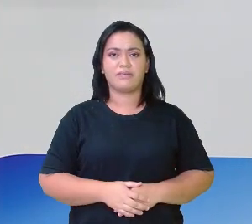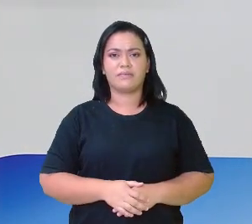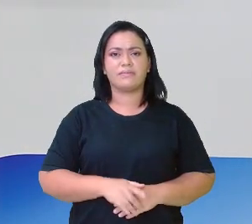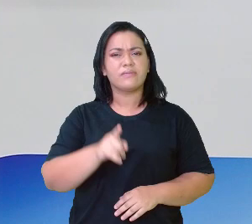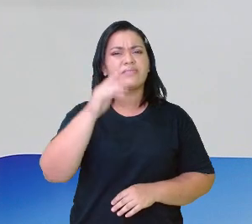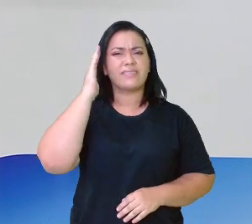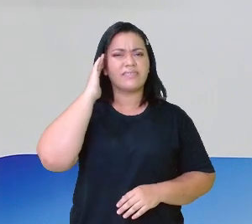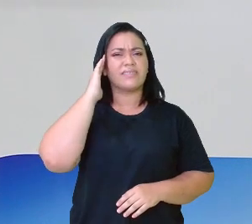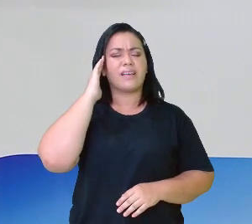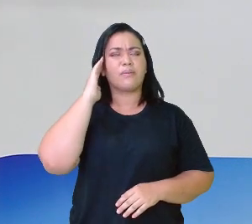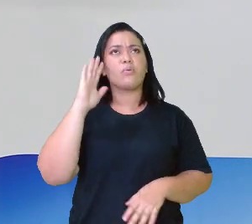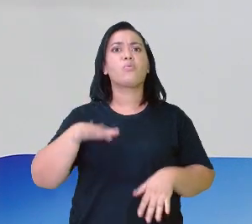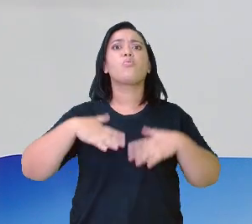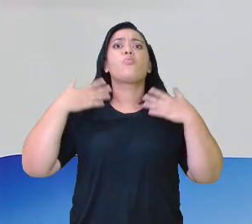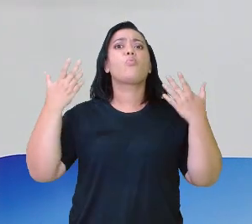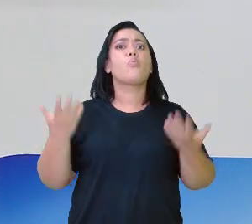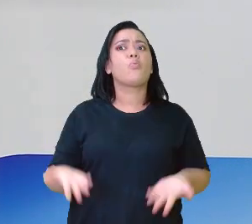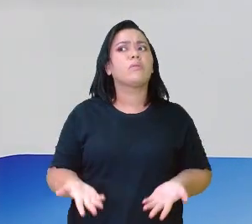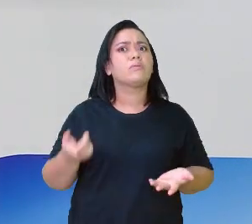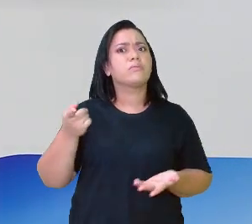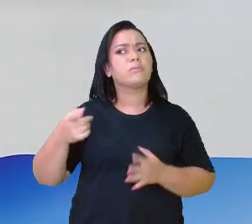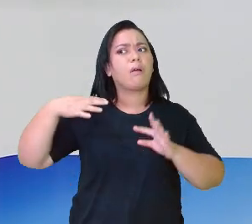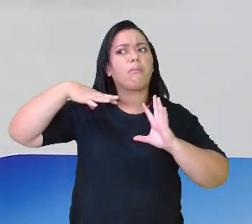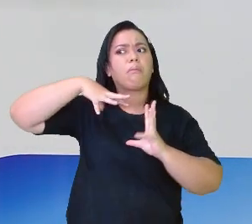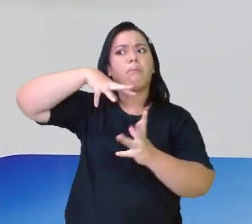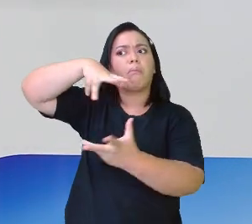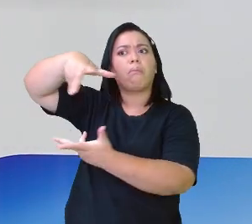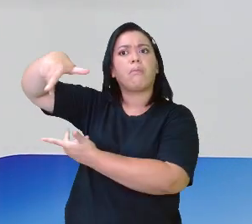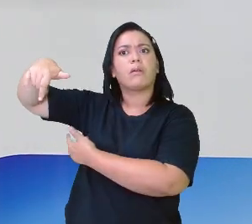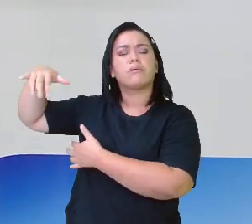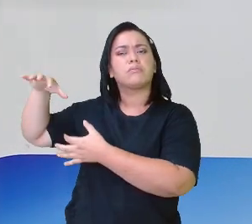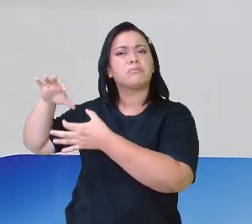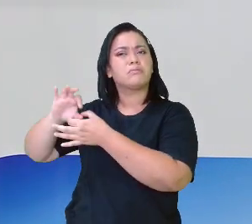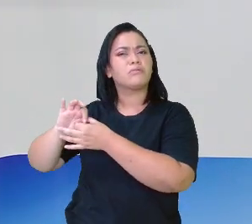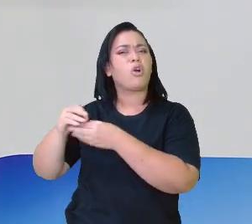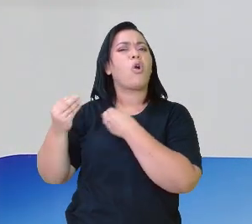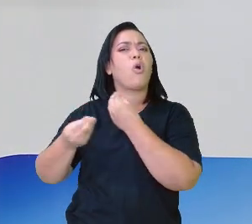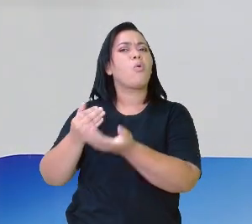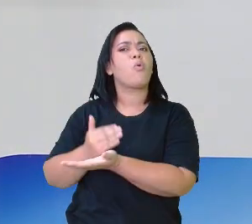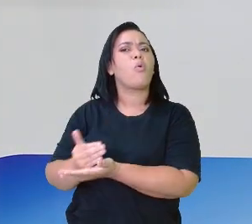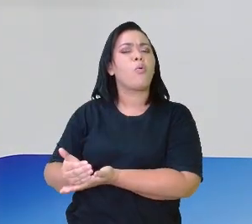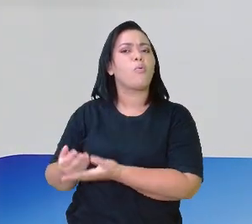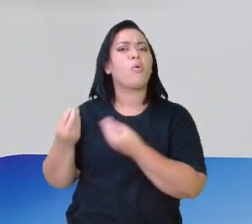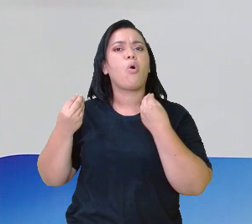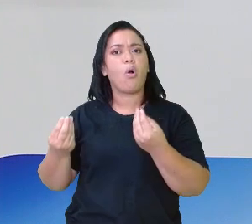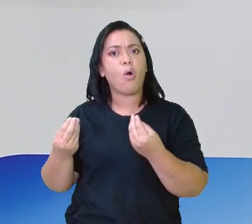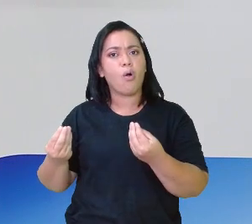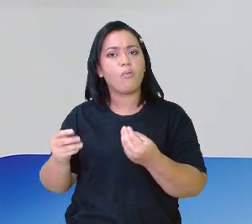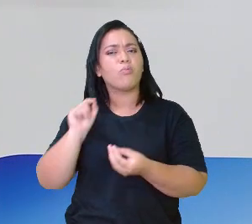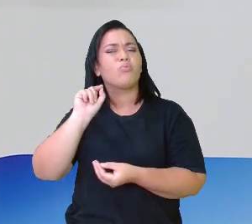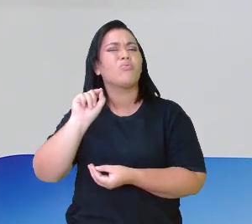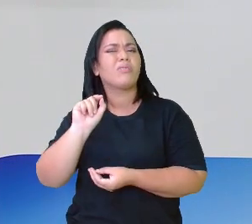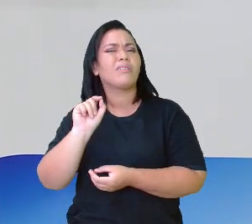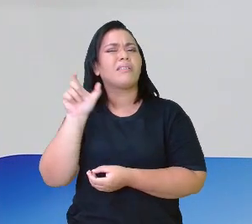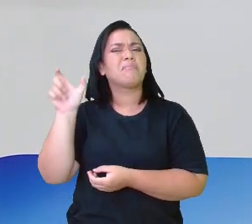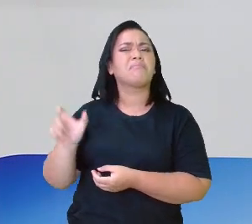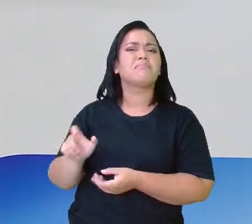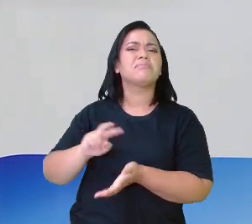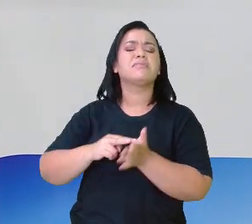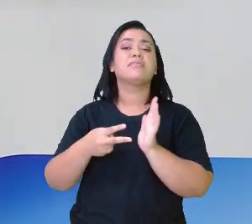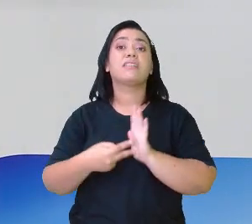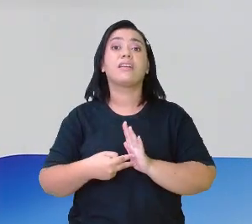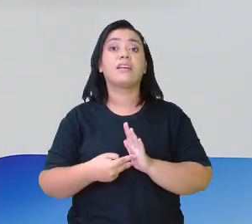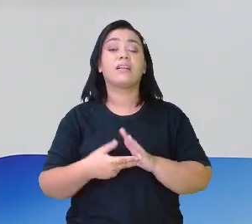sabe quando começou esse processo de globalização? O que é globalização?